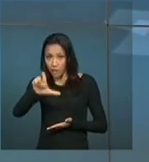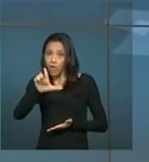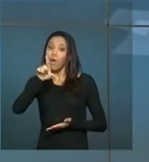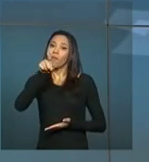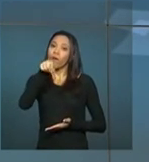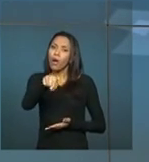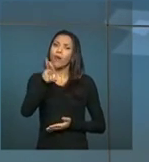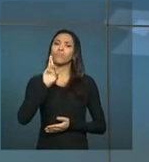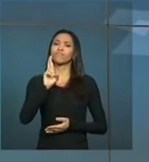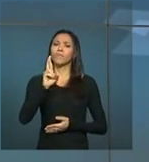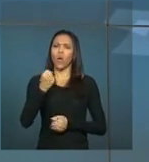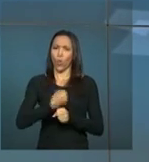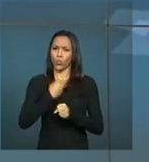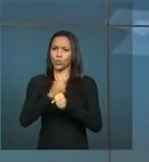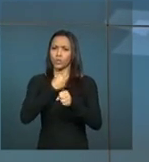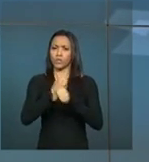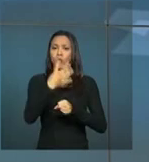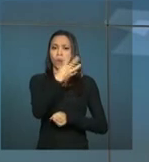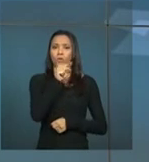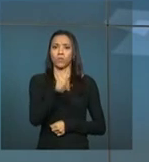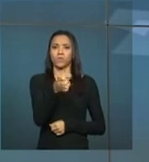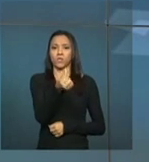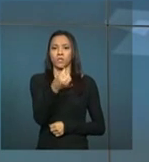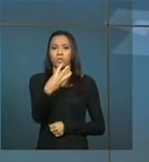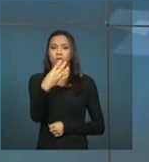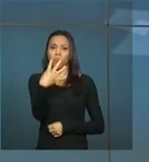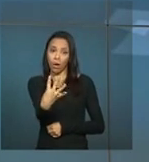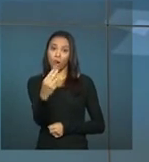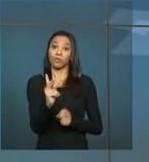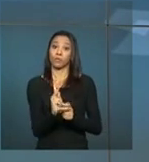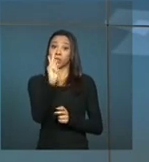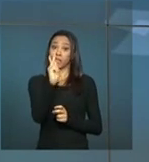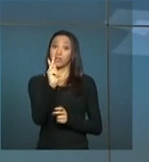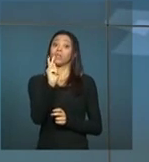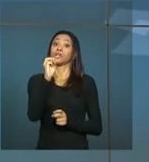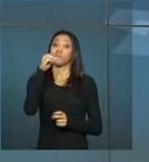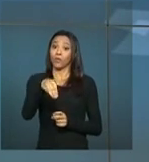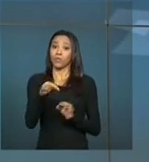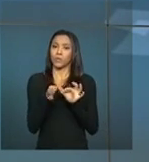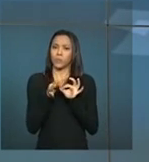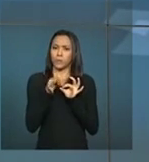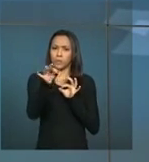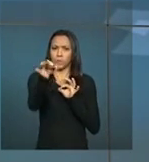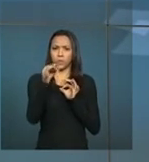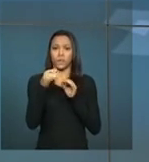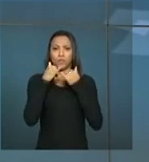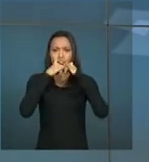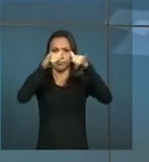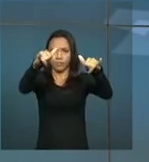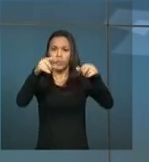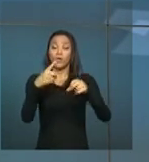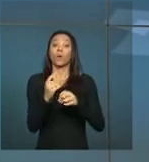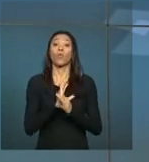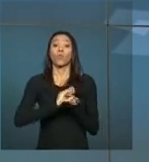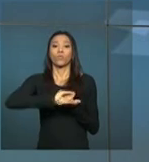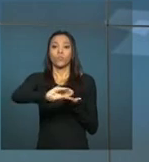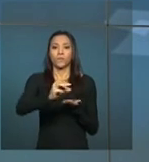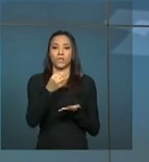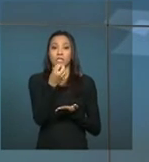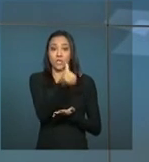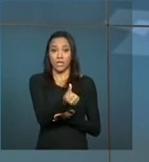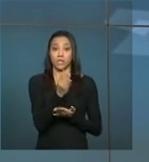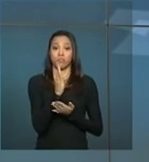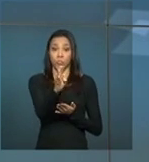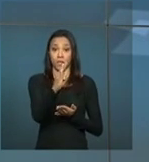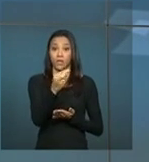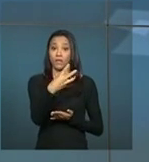Energia Elétrica, é a construção de 4.634 quilômetros de redes com investimentos de 6 bilhões e